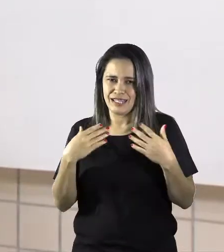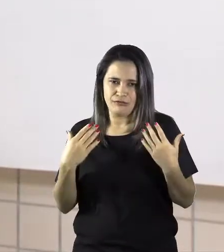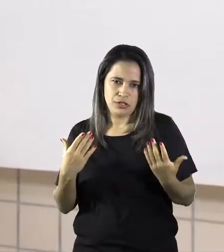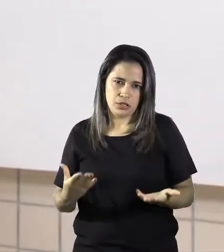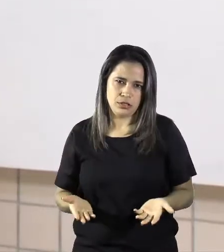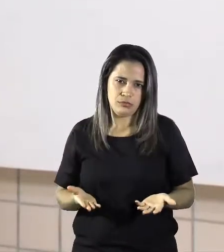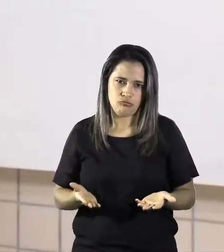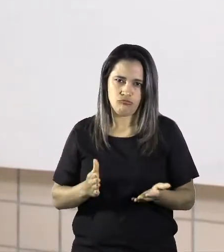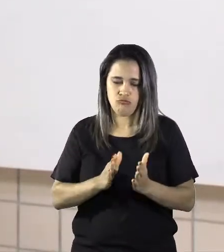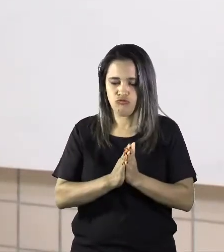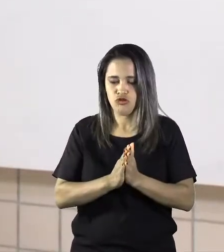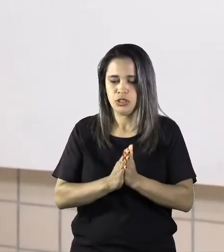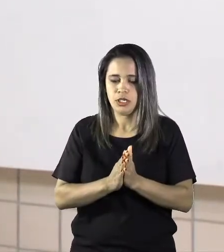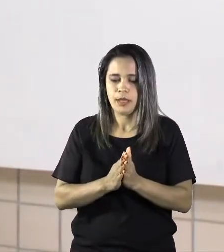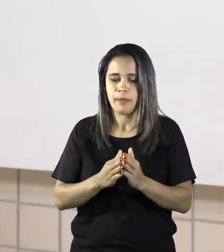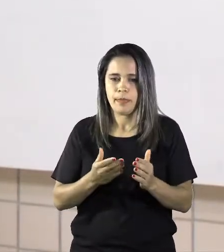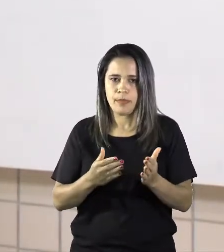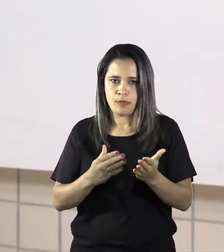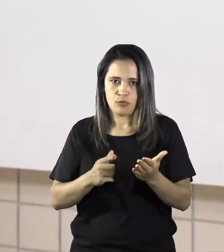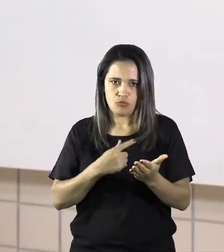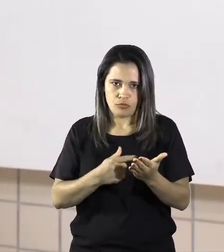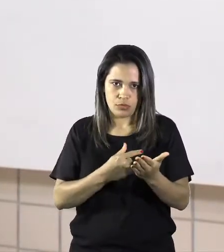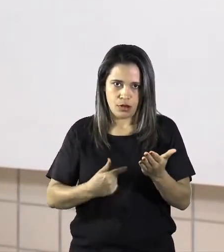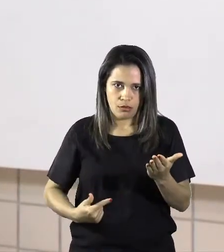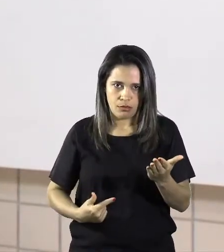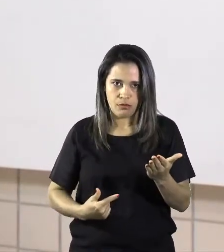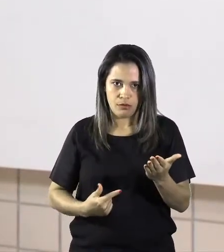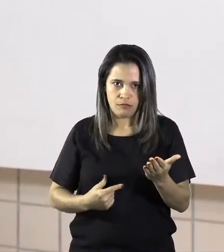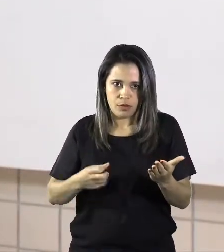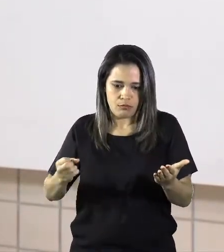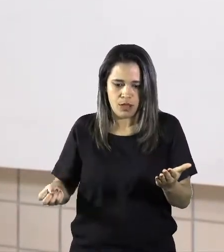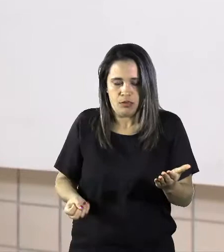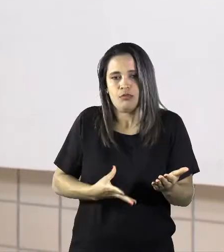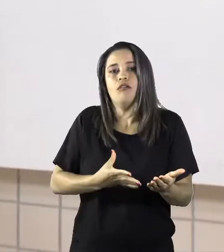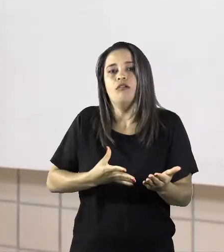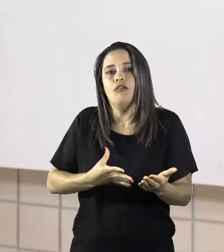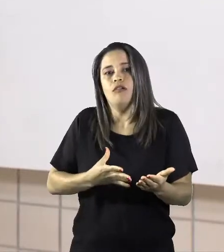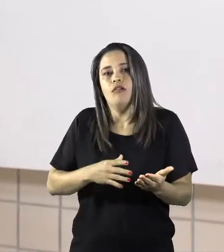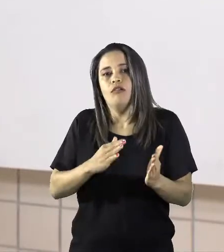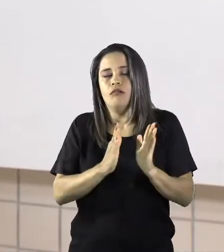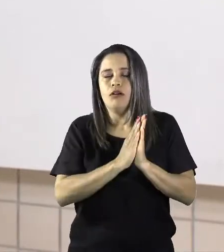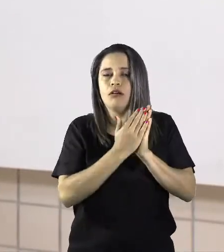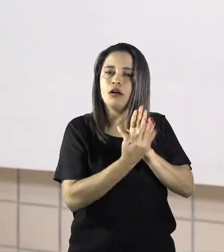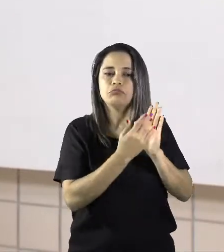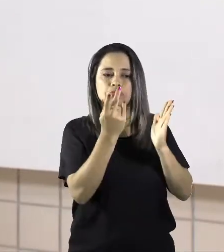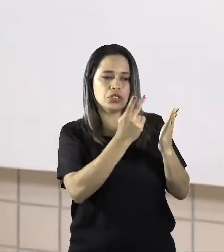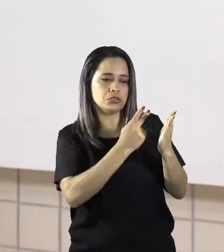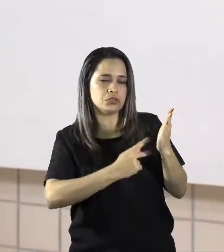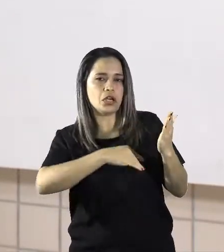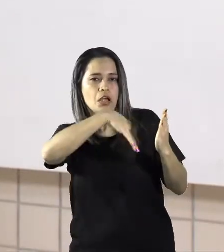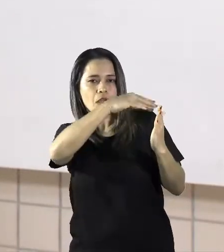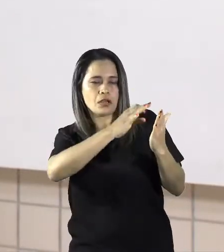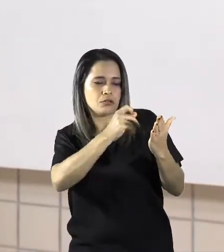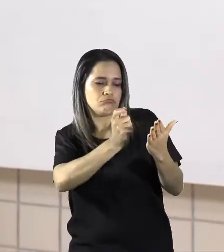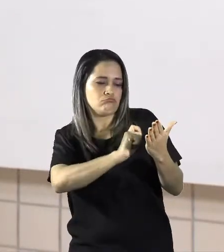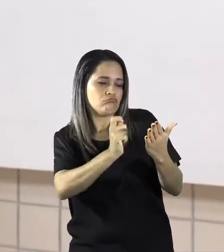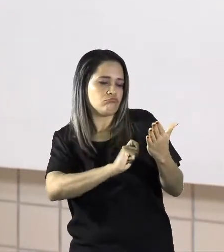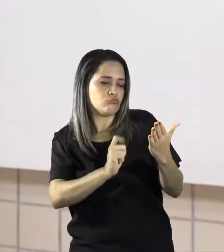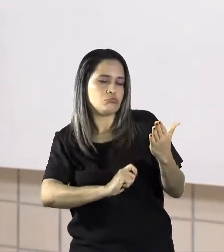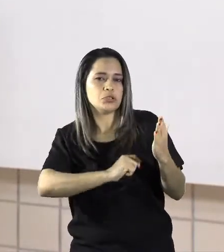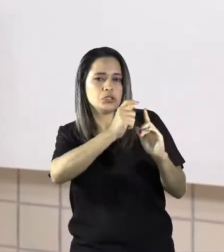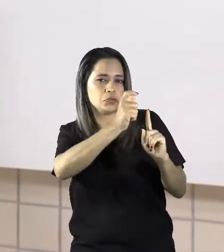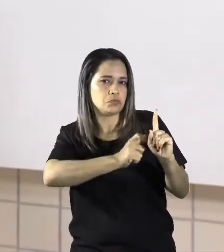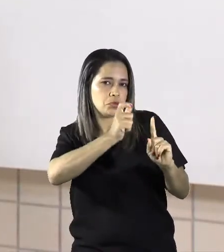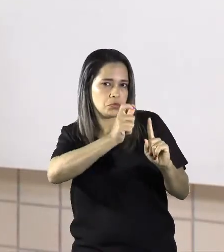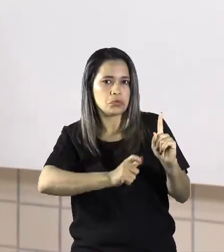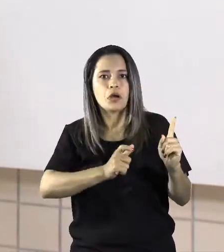separa uma página no seu caderno, faz essa nova capa, desenha, pinta os personagens. Se